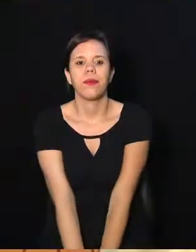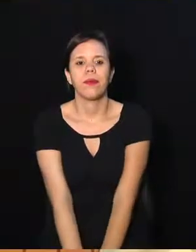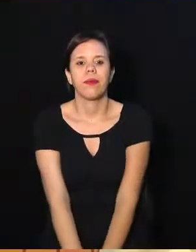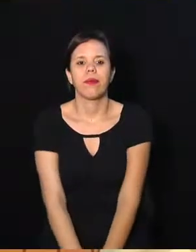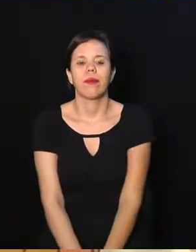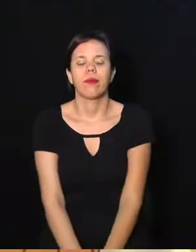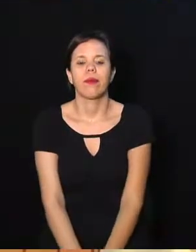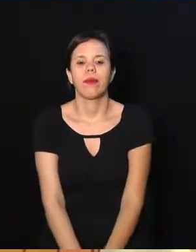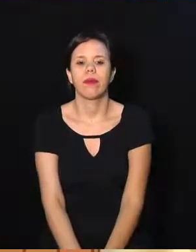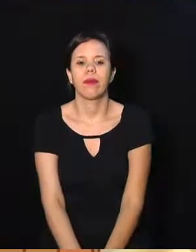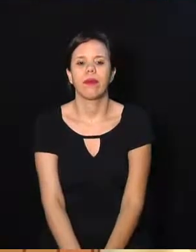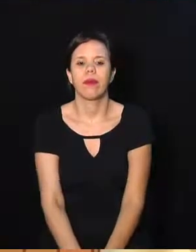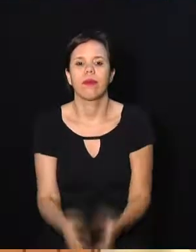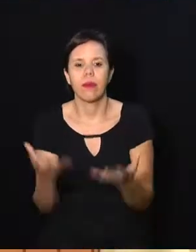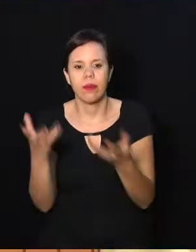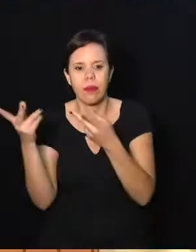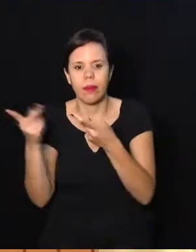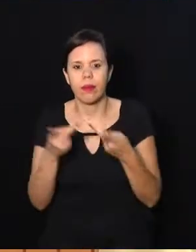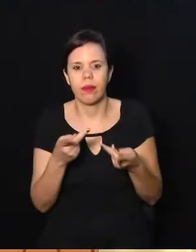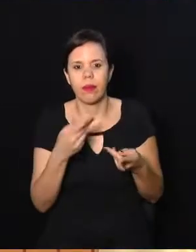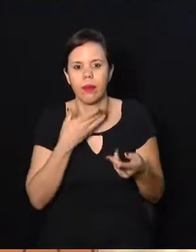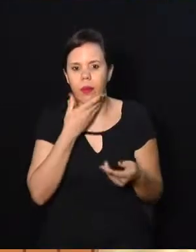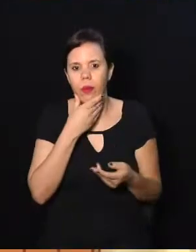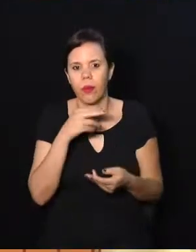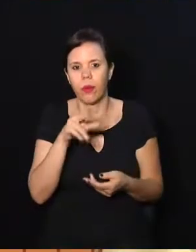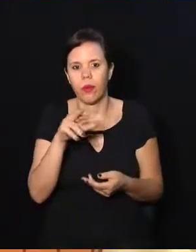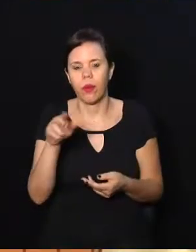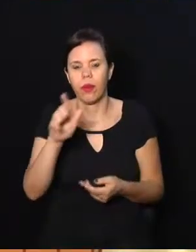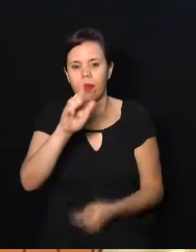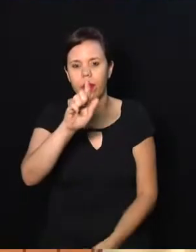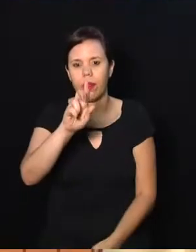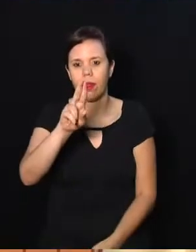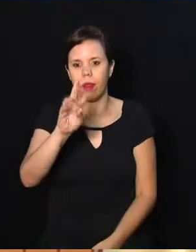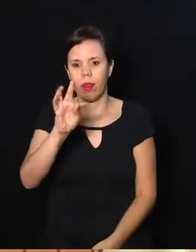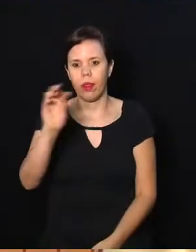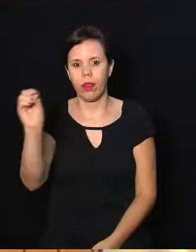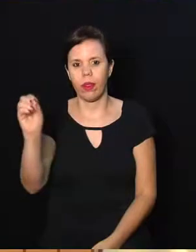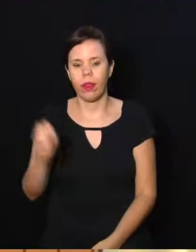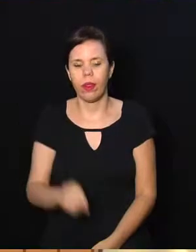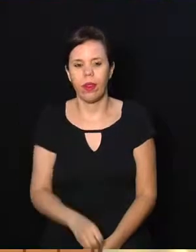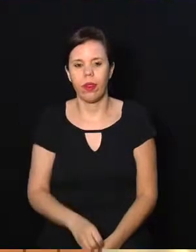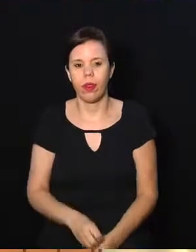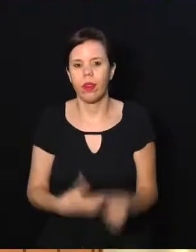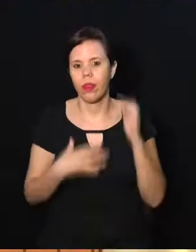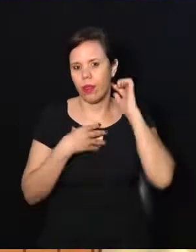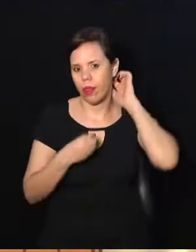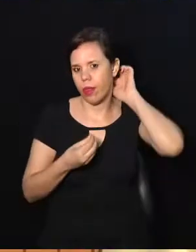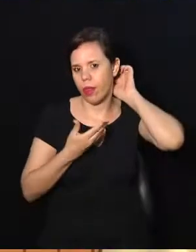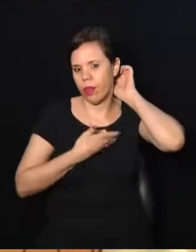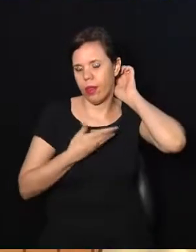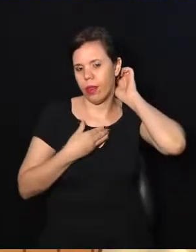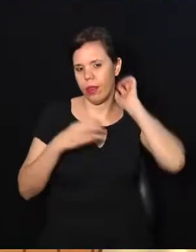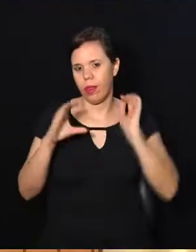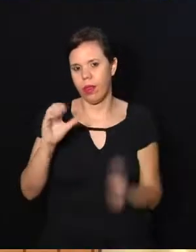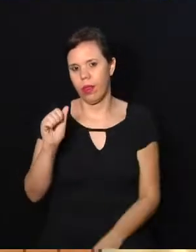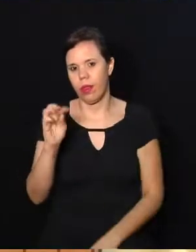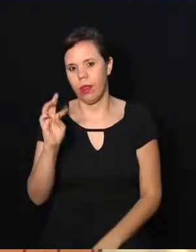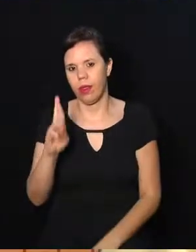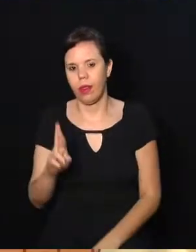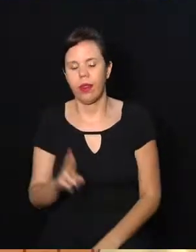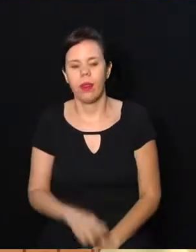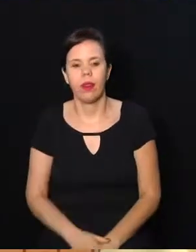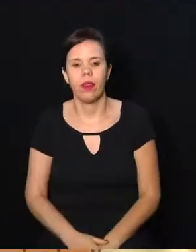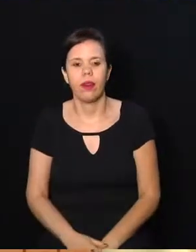E quero aqui dar boas-vindas também ao meu irmão ali, o Guto, filho do meu amigo, do meu irmão Cáter,